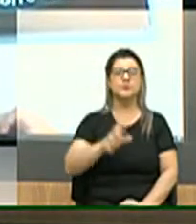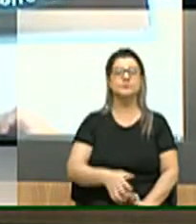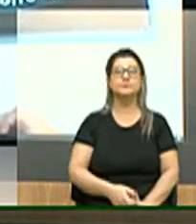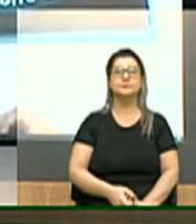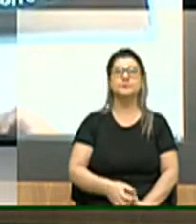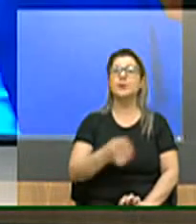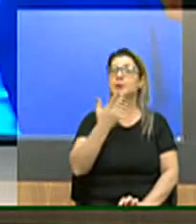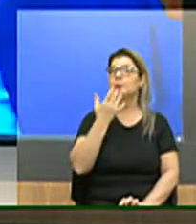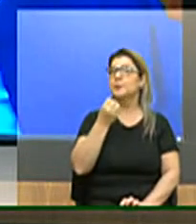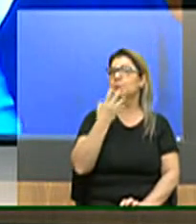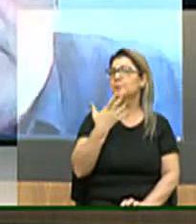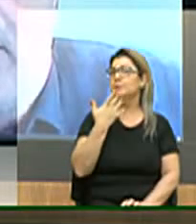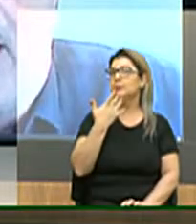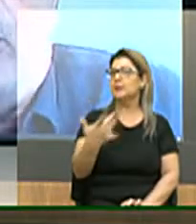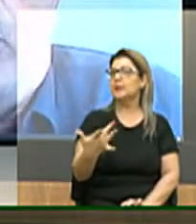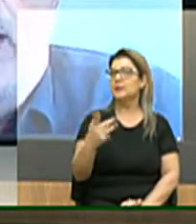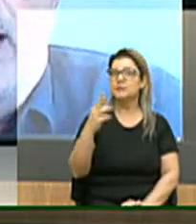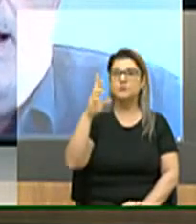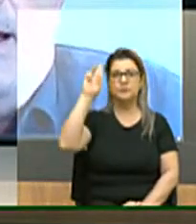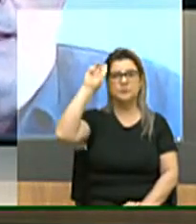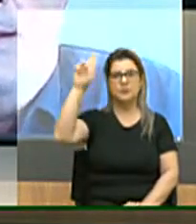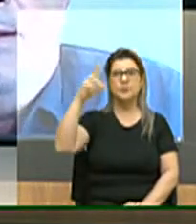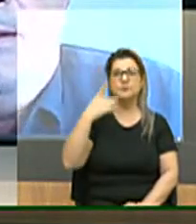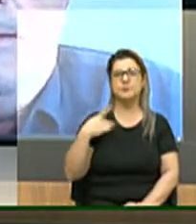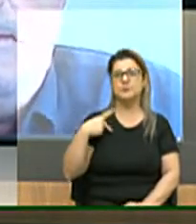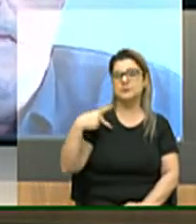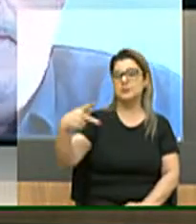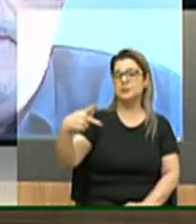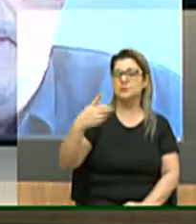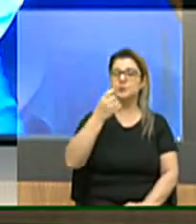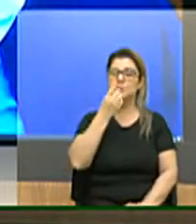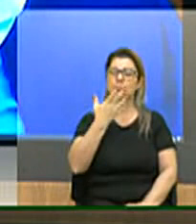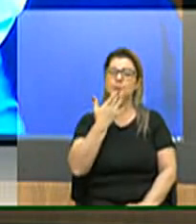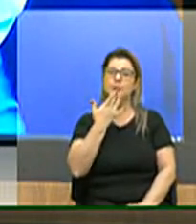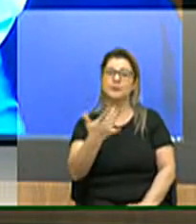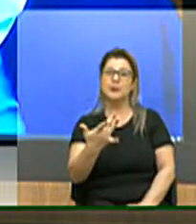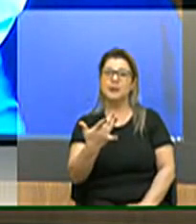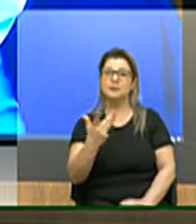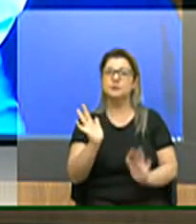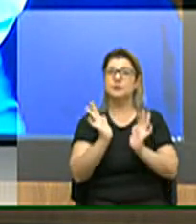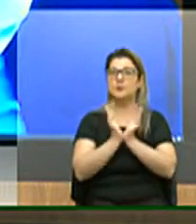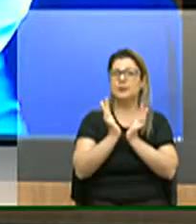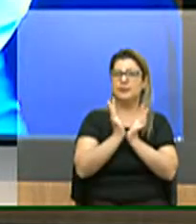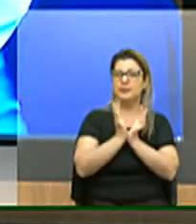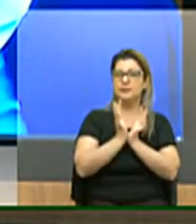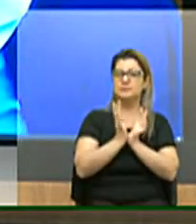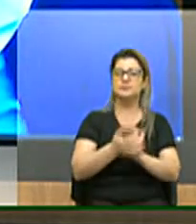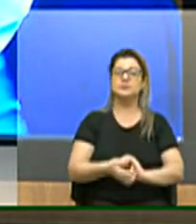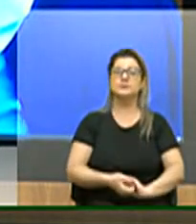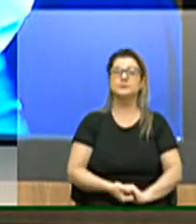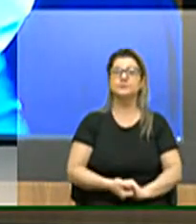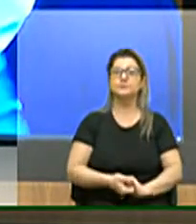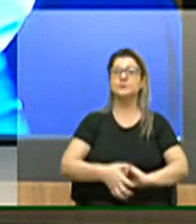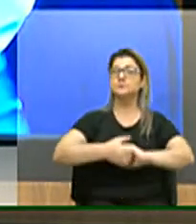Boa tarde, senhor presidente. Boa tarde a todos os demais colegas. Agora sim. Está me ouvindo? Agora sim. Por gentileza, prossiga.